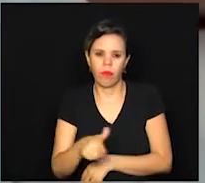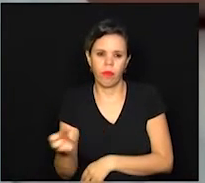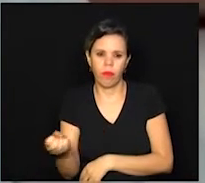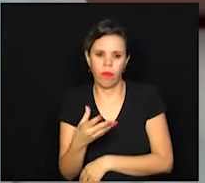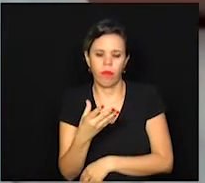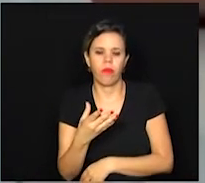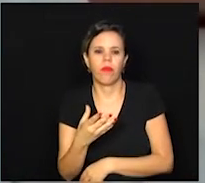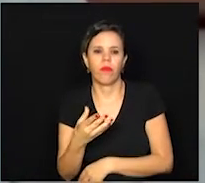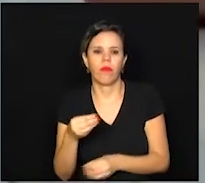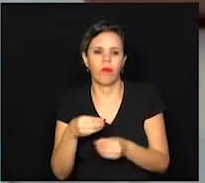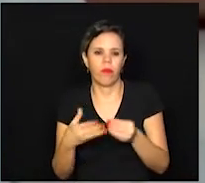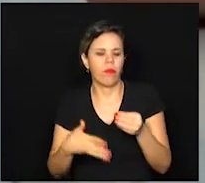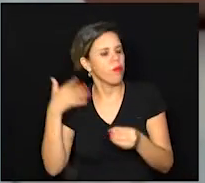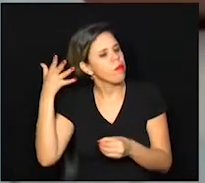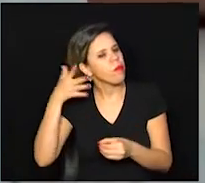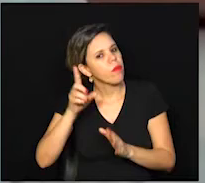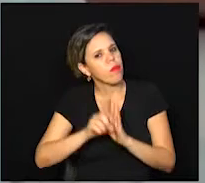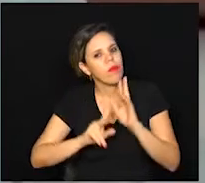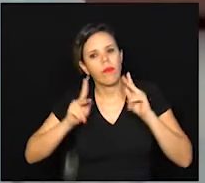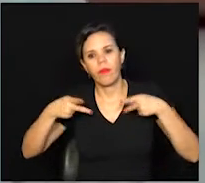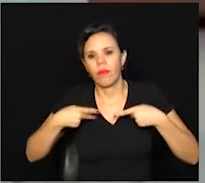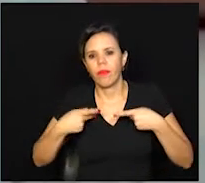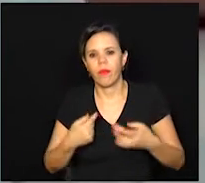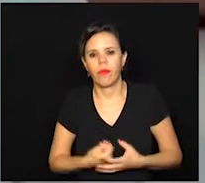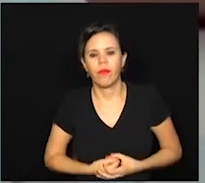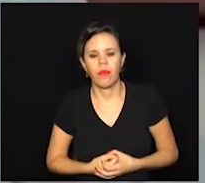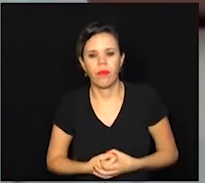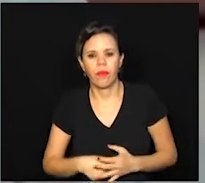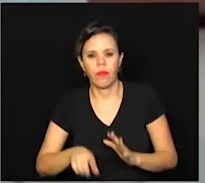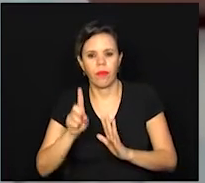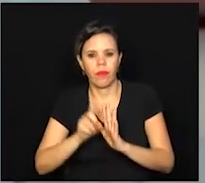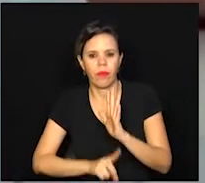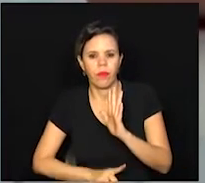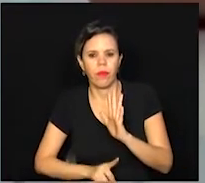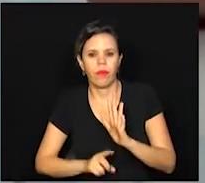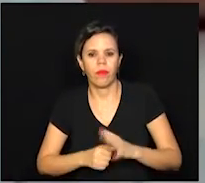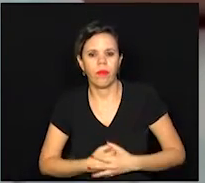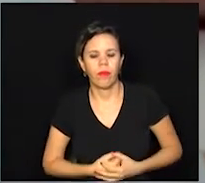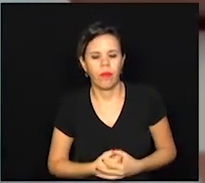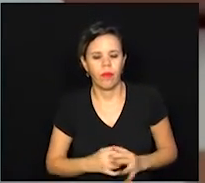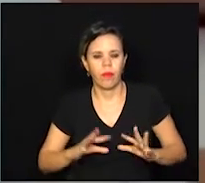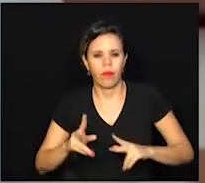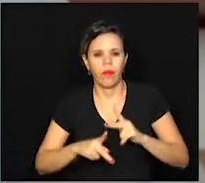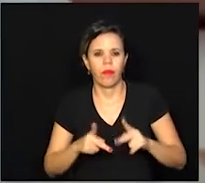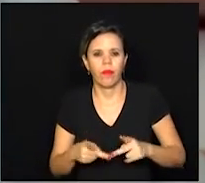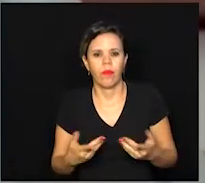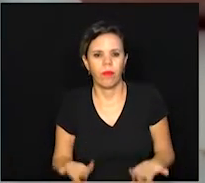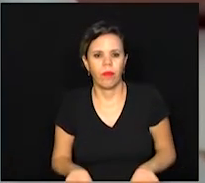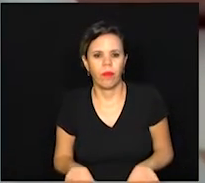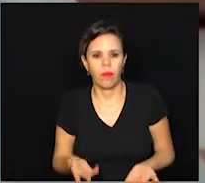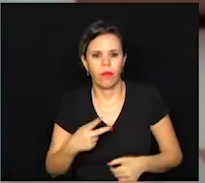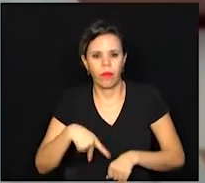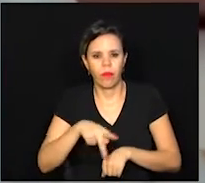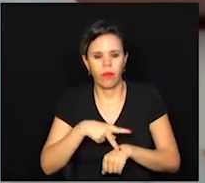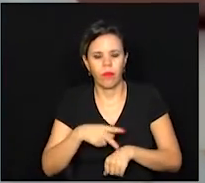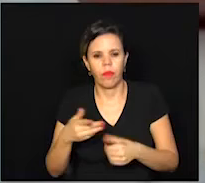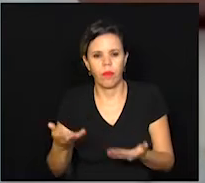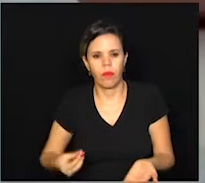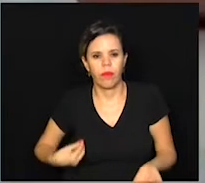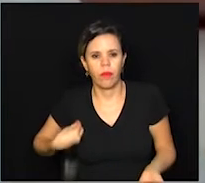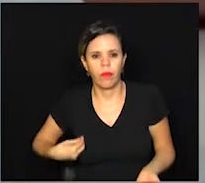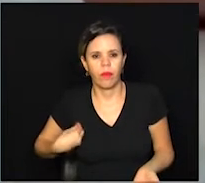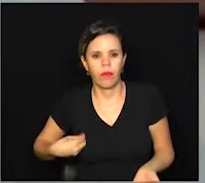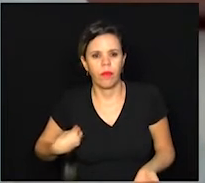nas pautas vinculadas aos direitos humanos e aos direitos de toda a população do nosso país que vive, né,